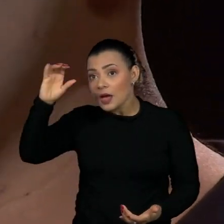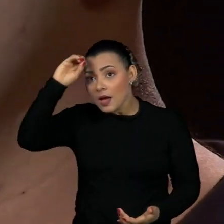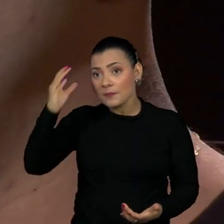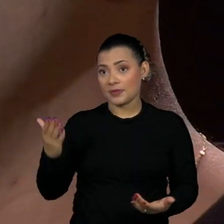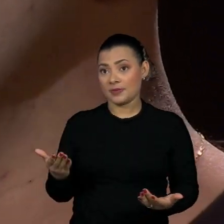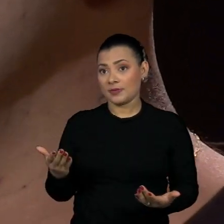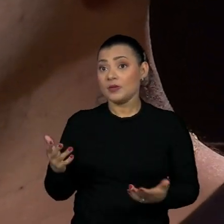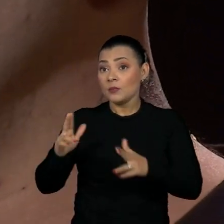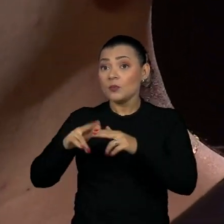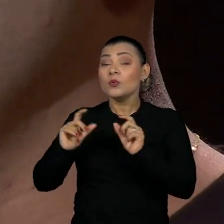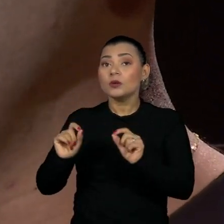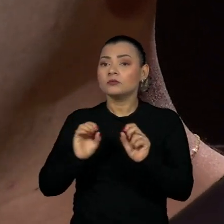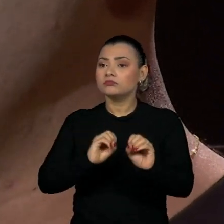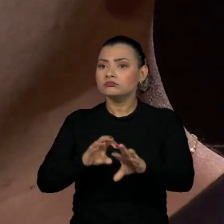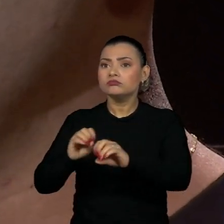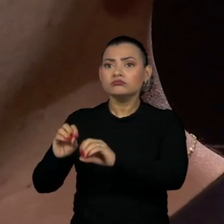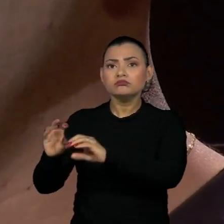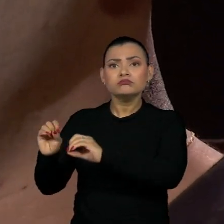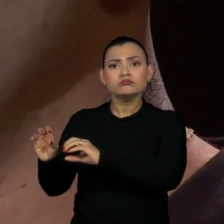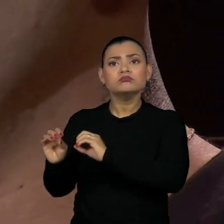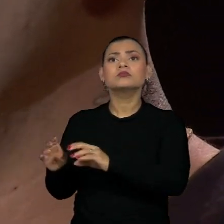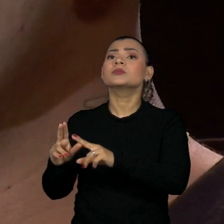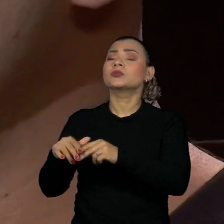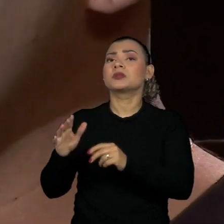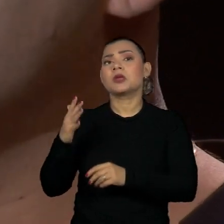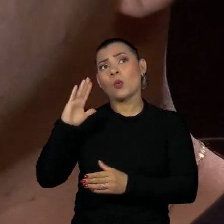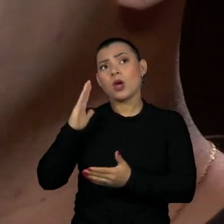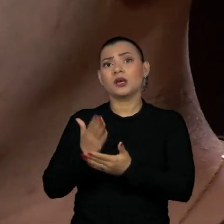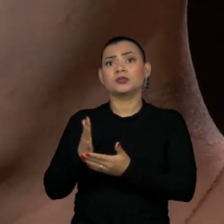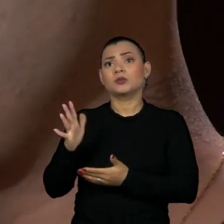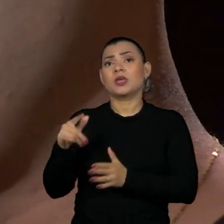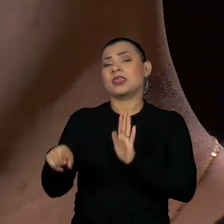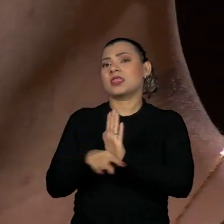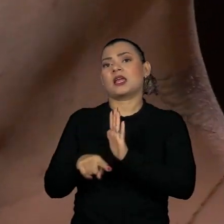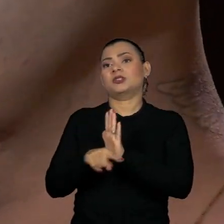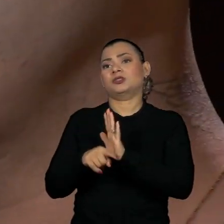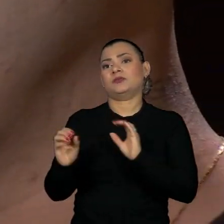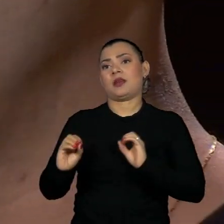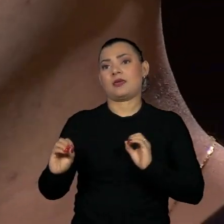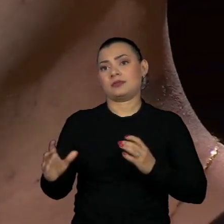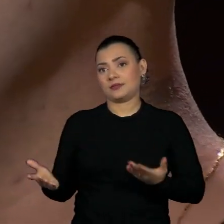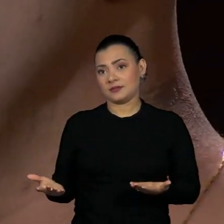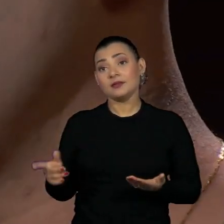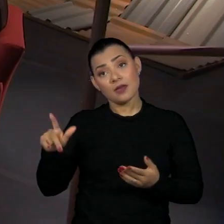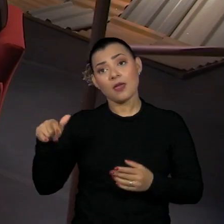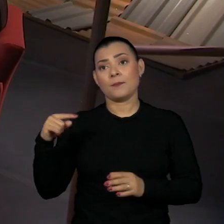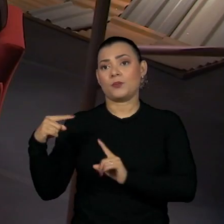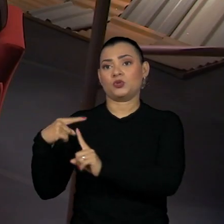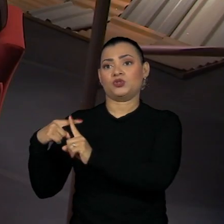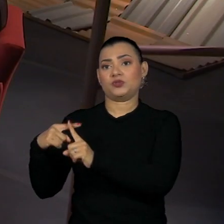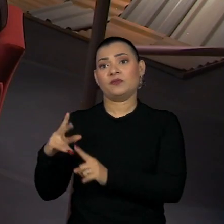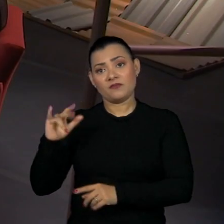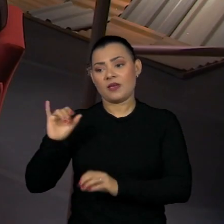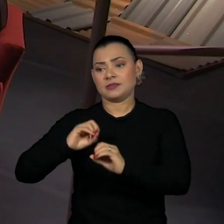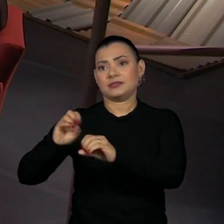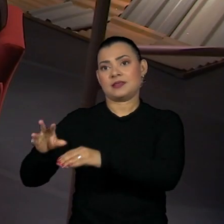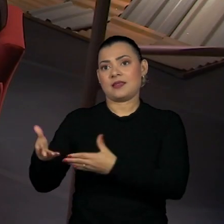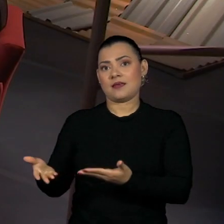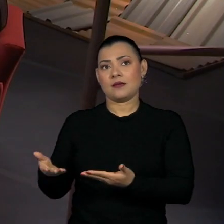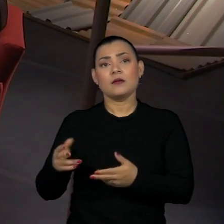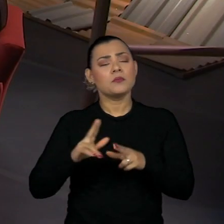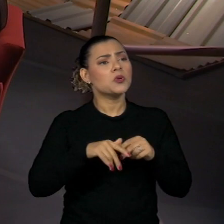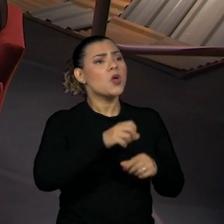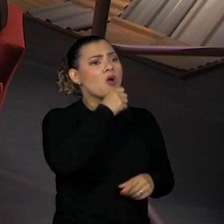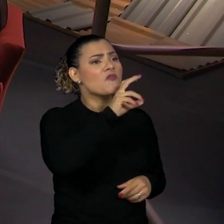assim, a educação financeira, eu acredito que não vai ser negativa na vida de ninguém, vai ser positiva. E deixar o povão ignorante